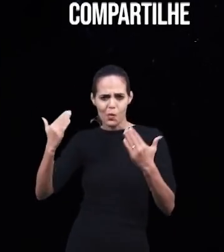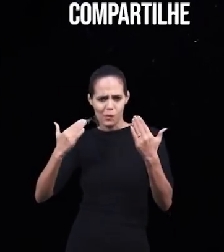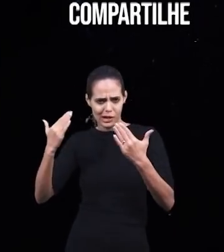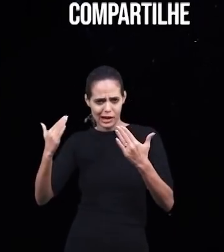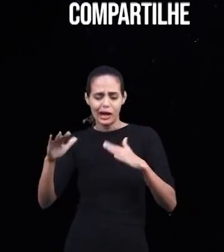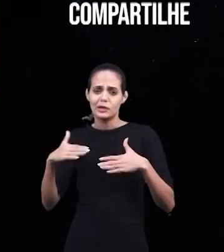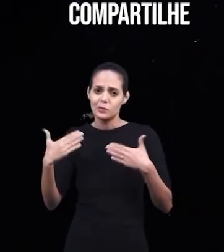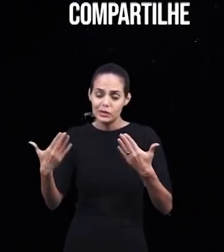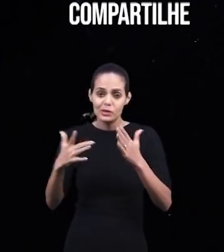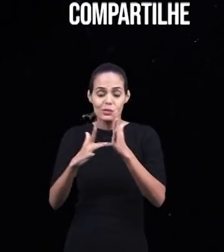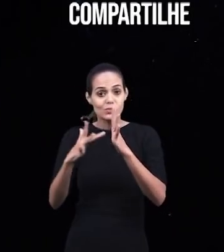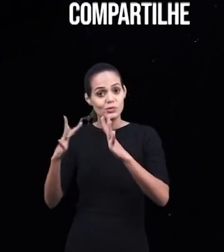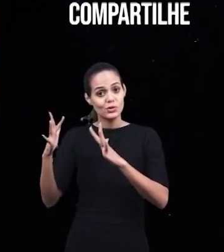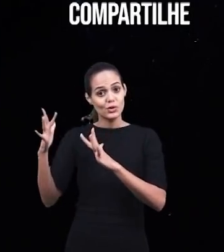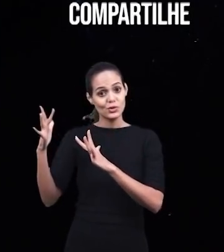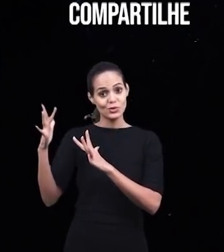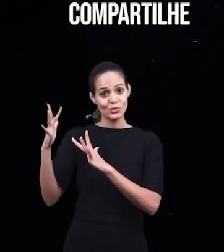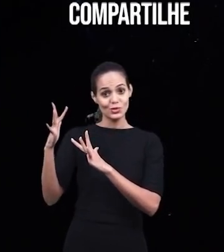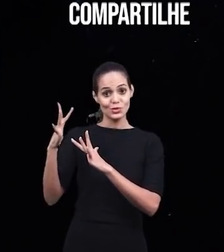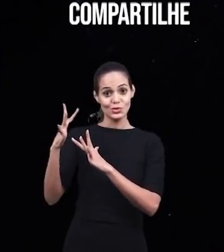em mim